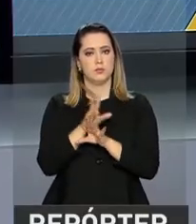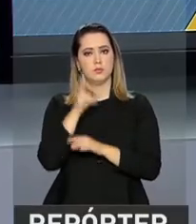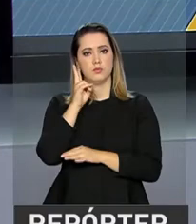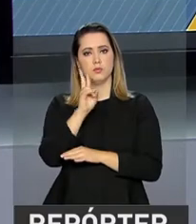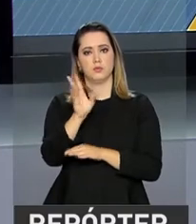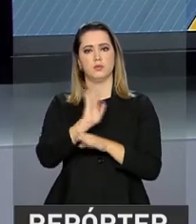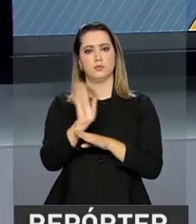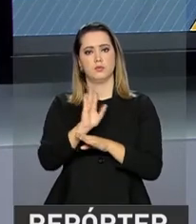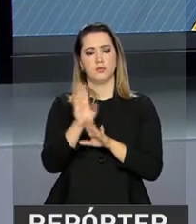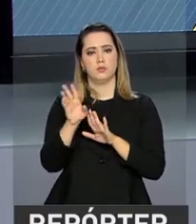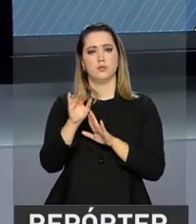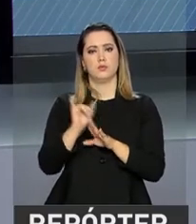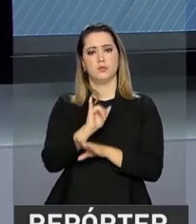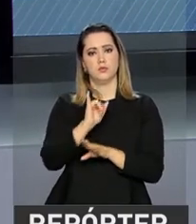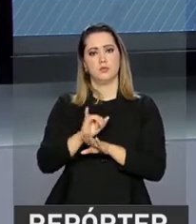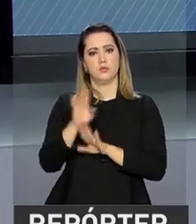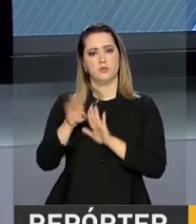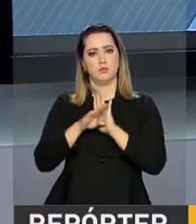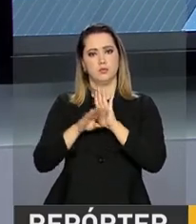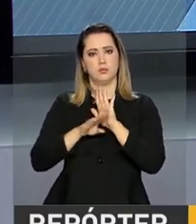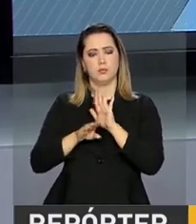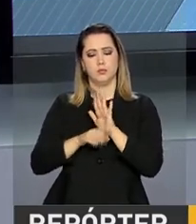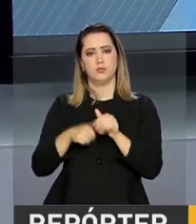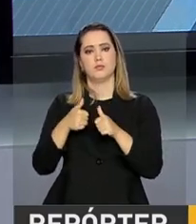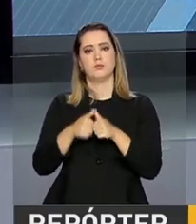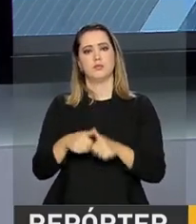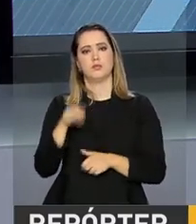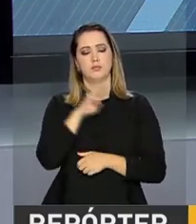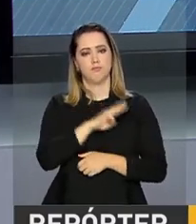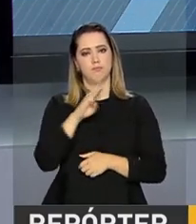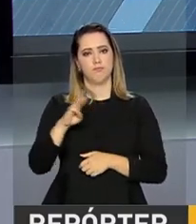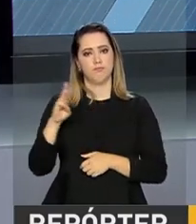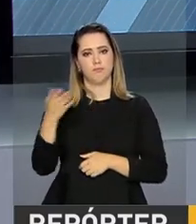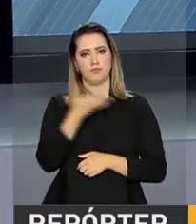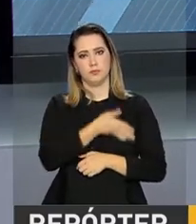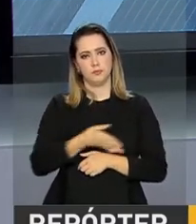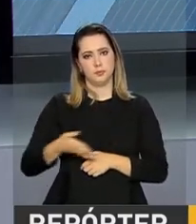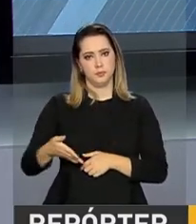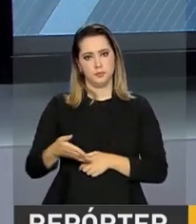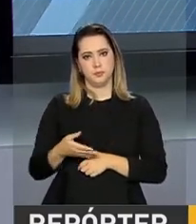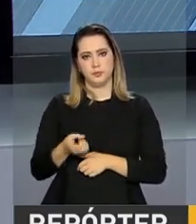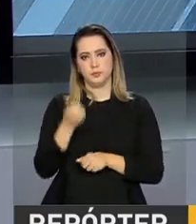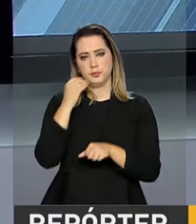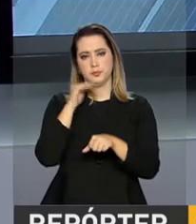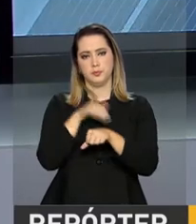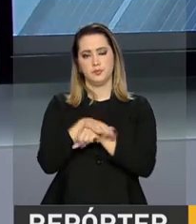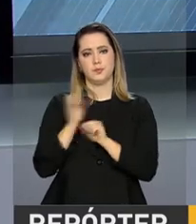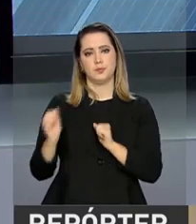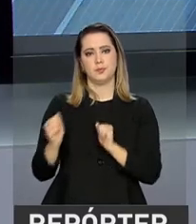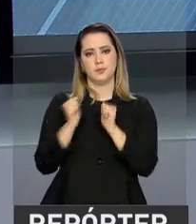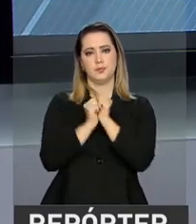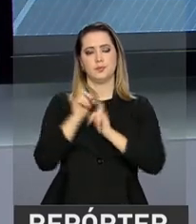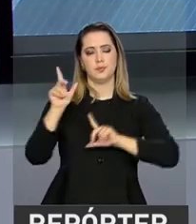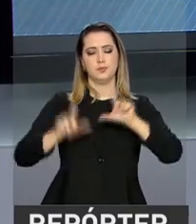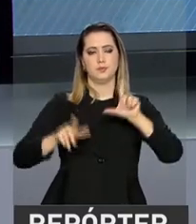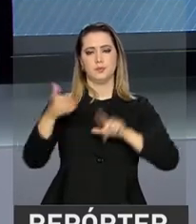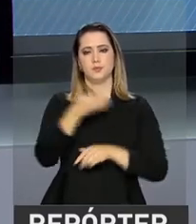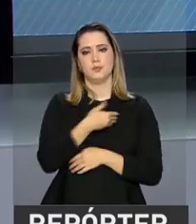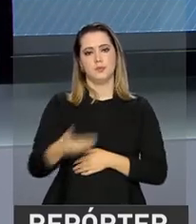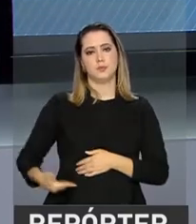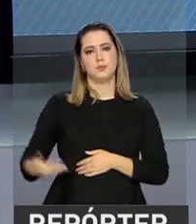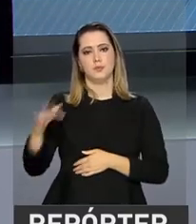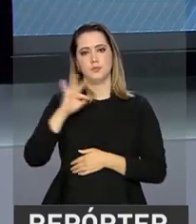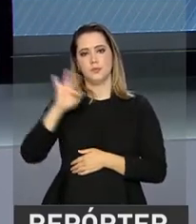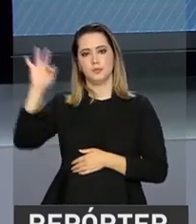você pode rever as reportagens no youtube e toda a nossa programação também está na página da nbr uma boa noite pra você continue com a gente